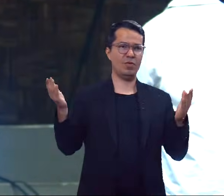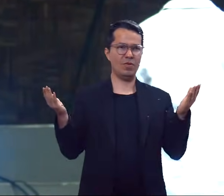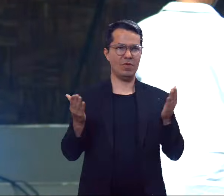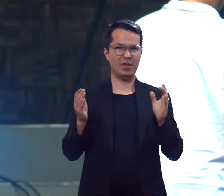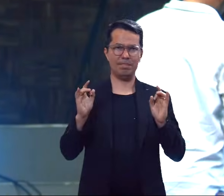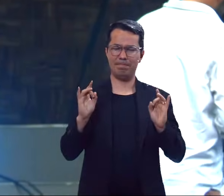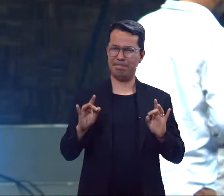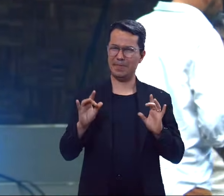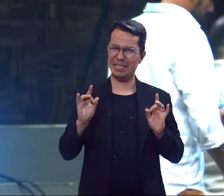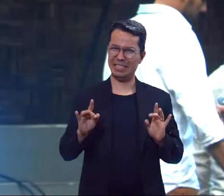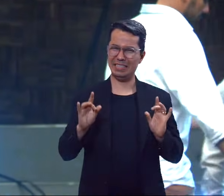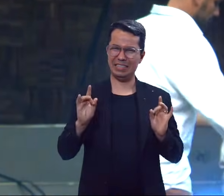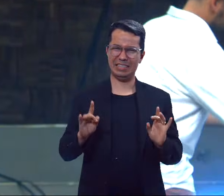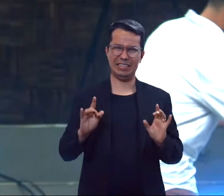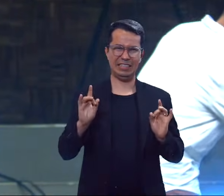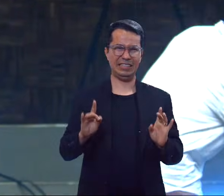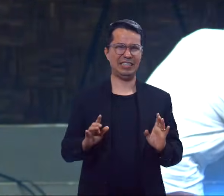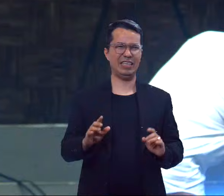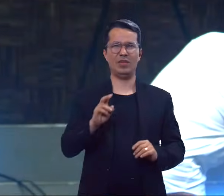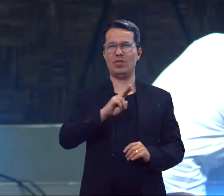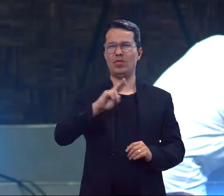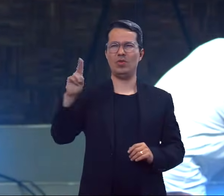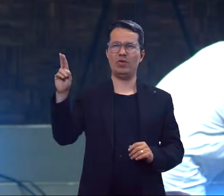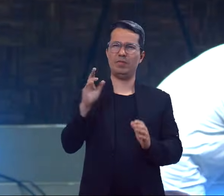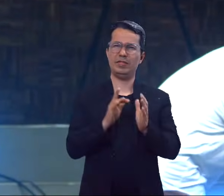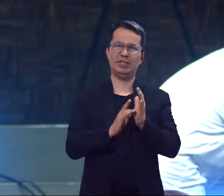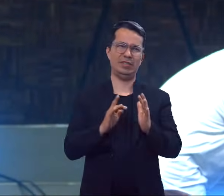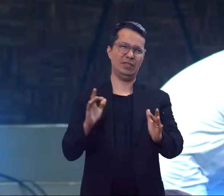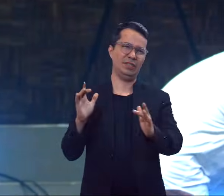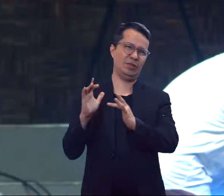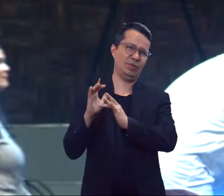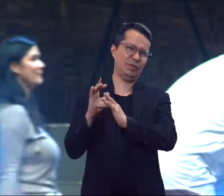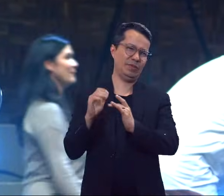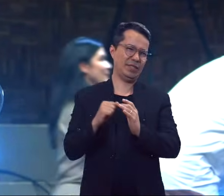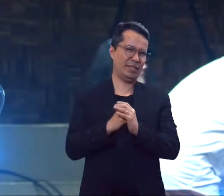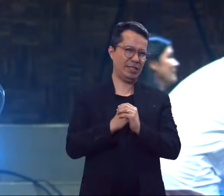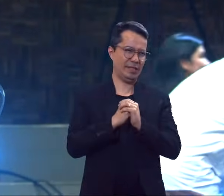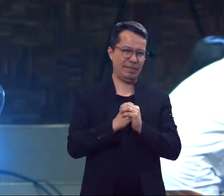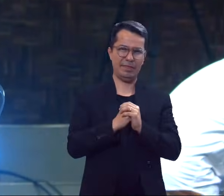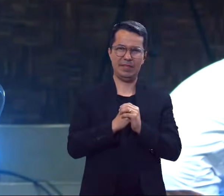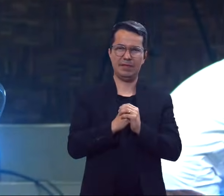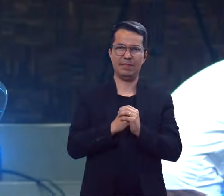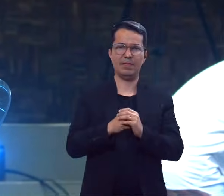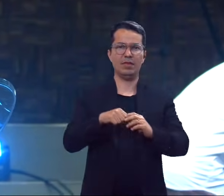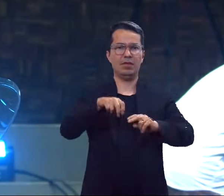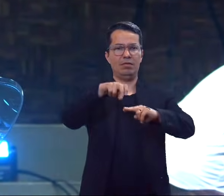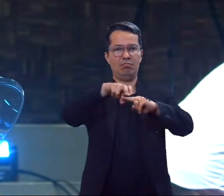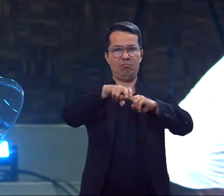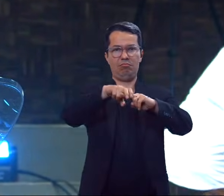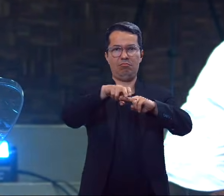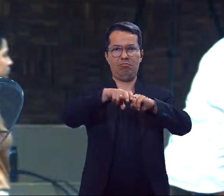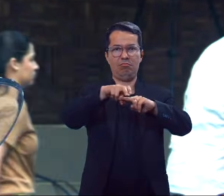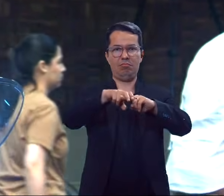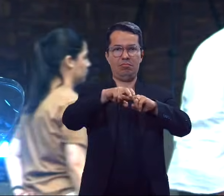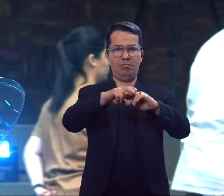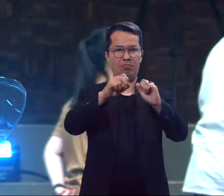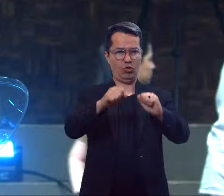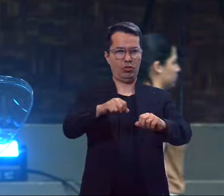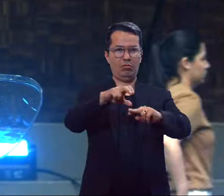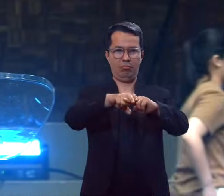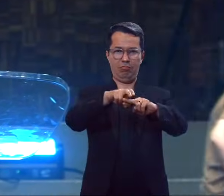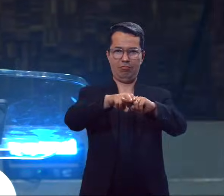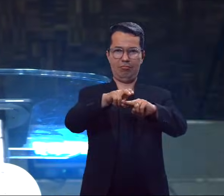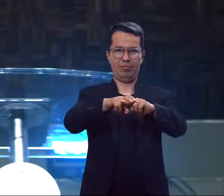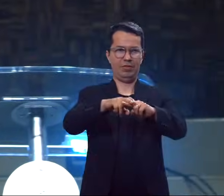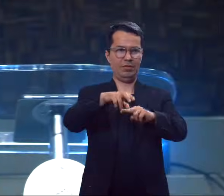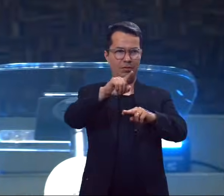maneira especial, em nome de Jesus. Pode sentar no teu lugar. Quem está feliz de